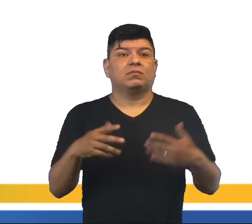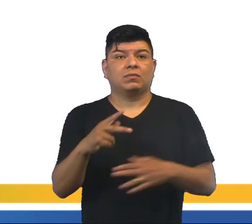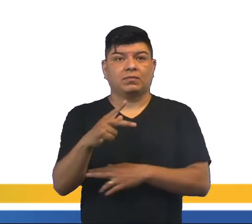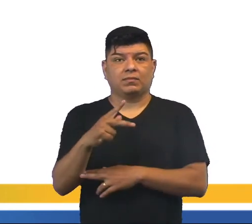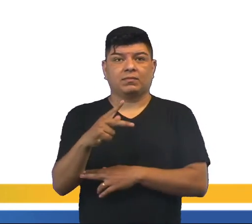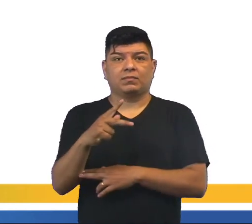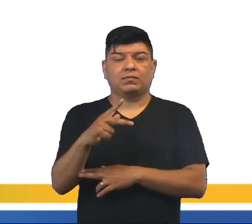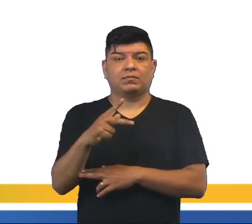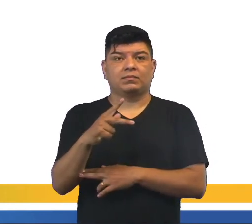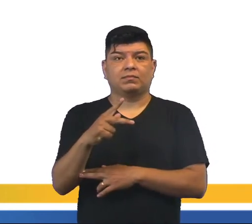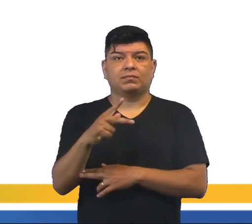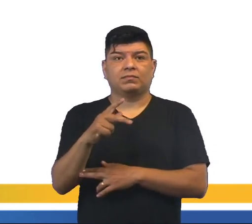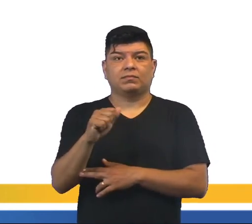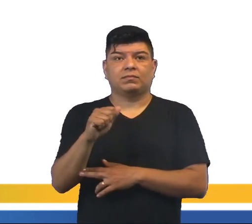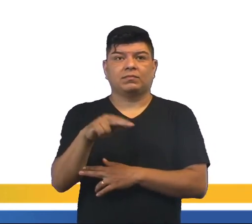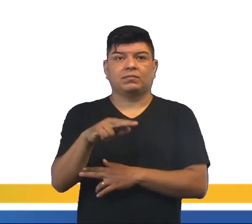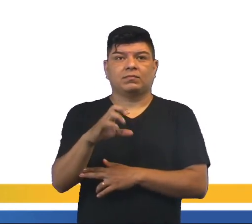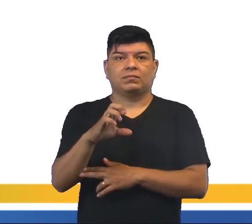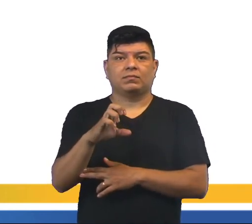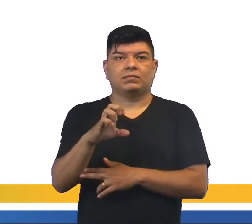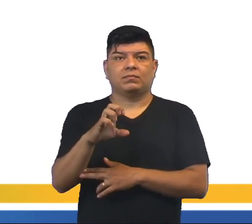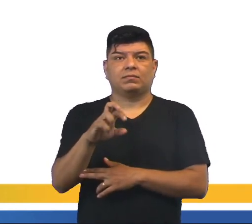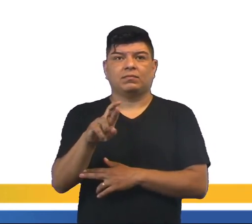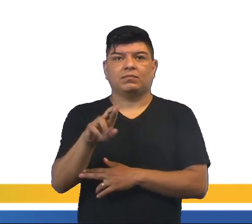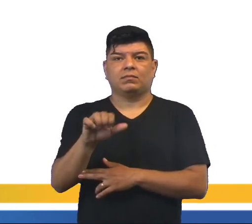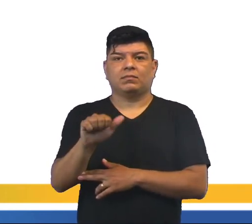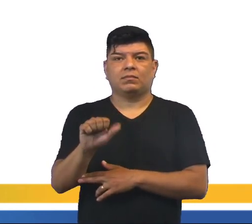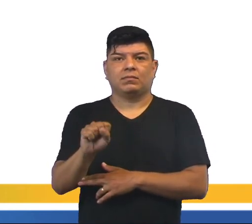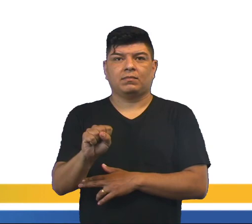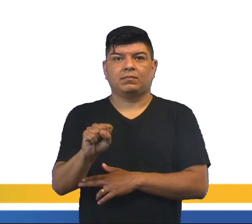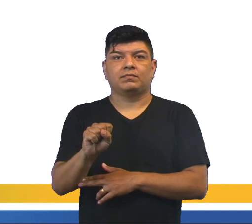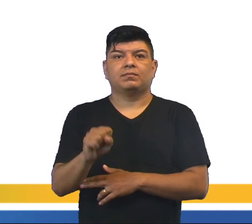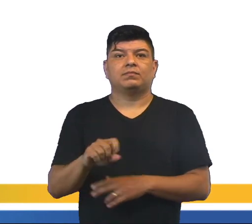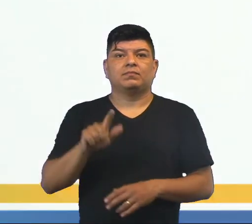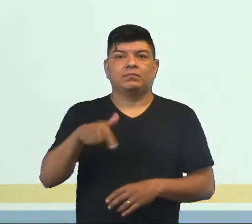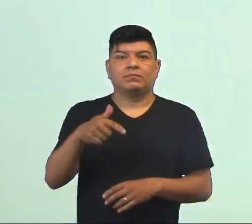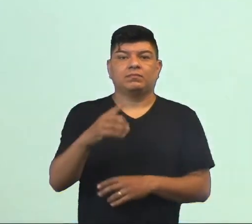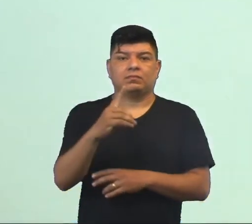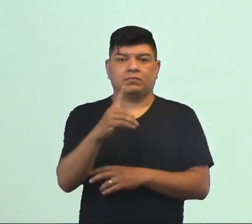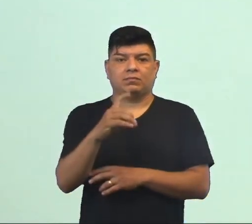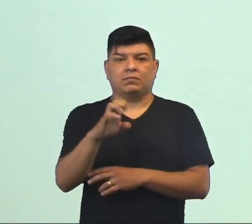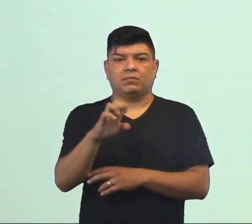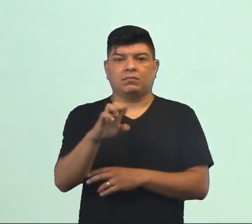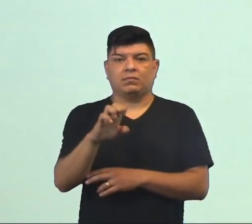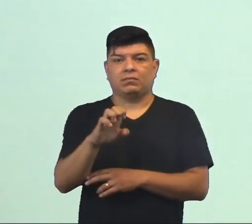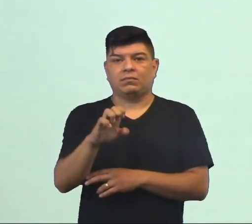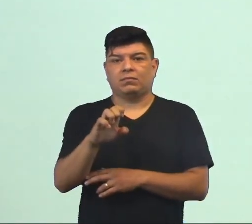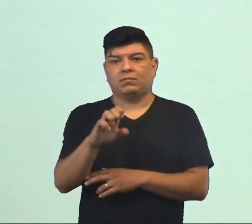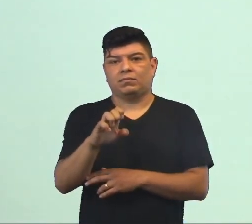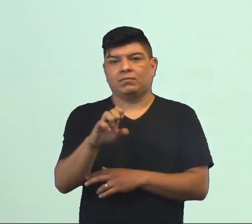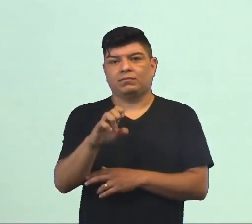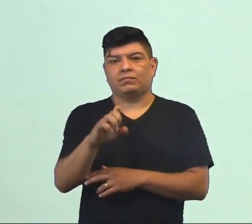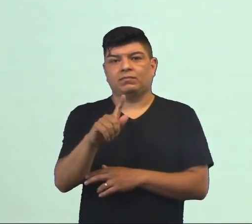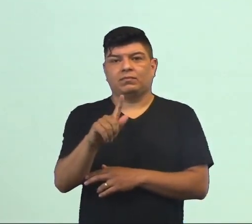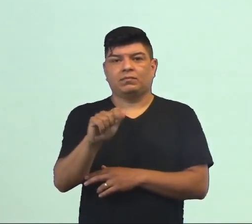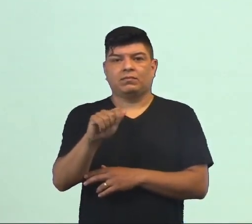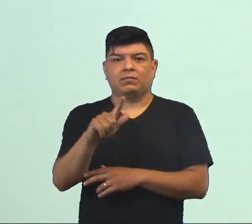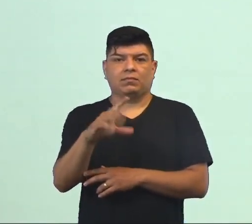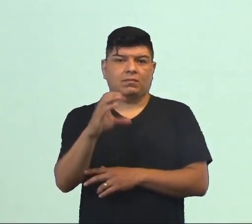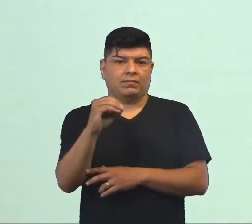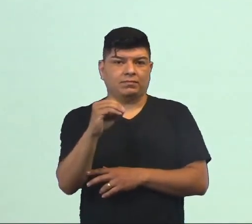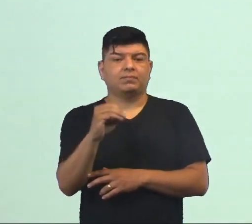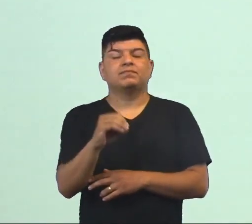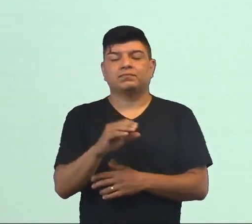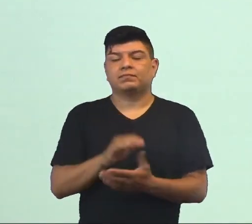faltando, o pâncreas. E nós temos aí o intestino delgado. Então, crianças, acredito, né, que